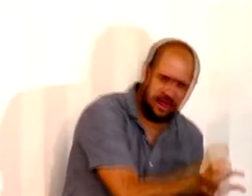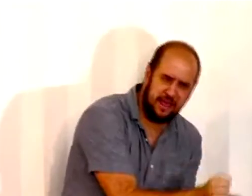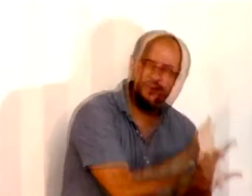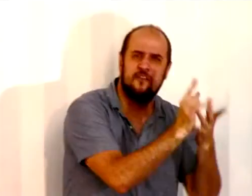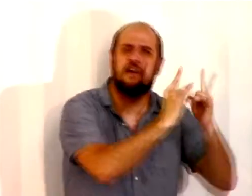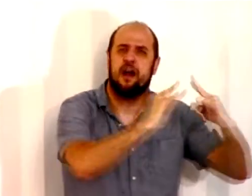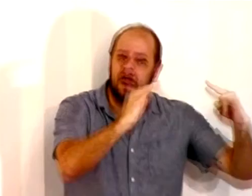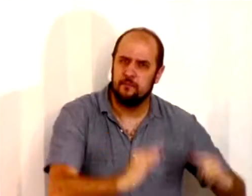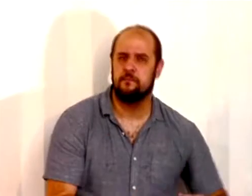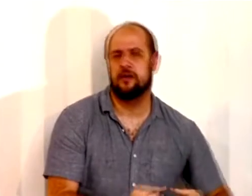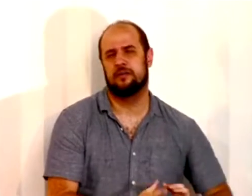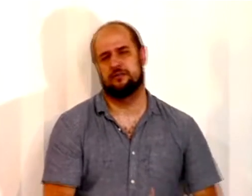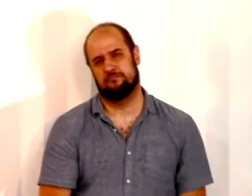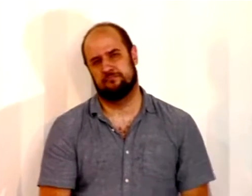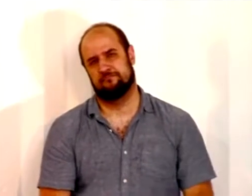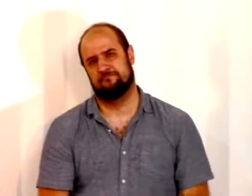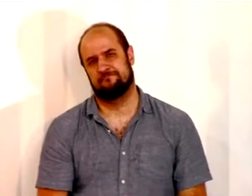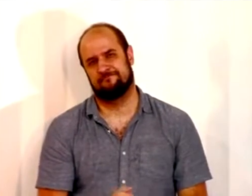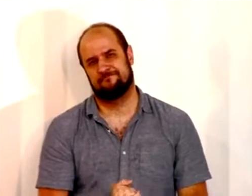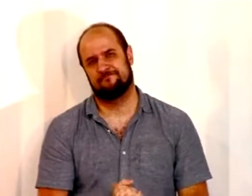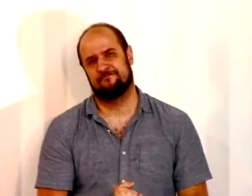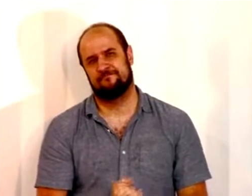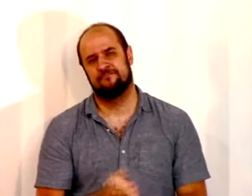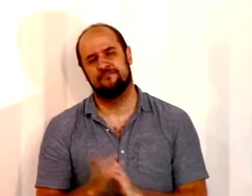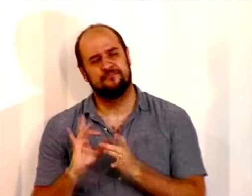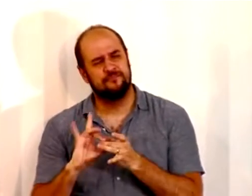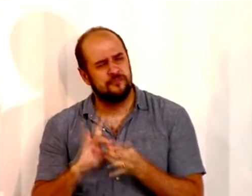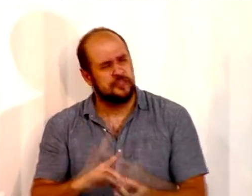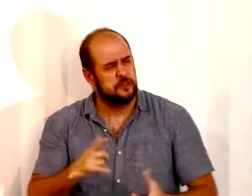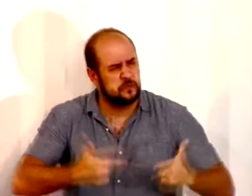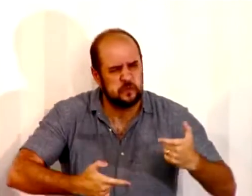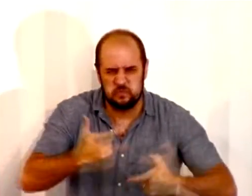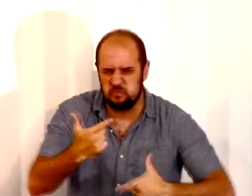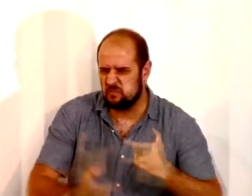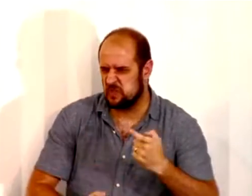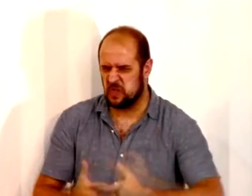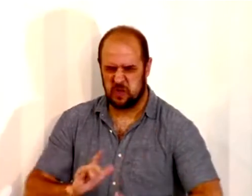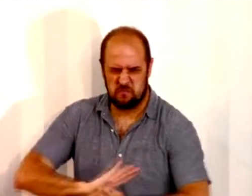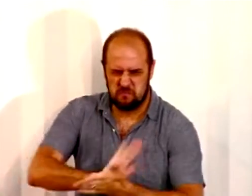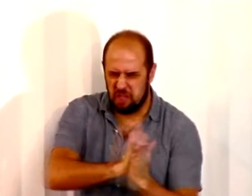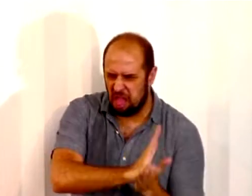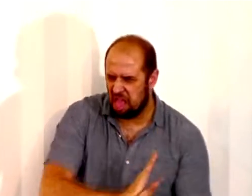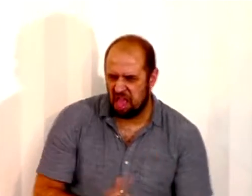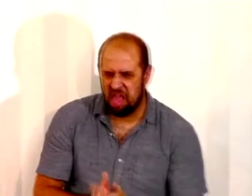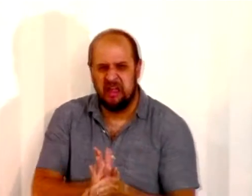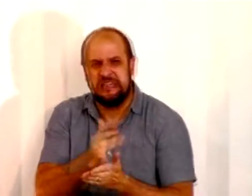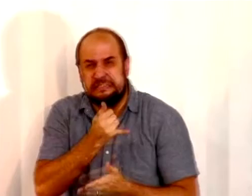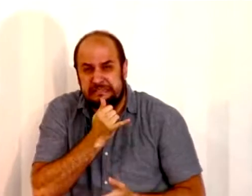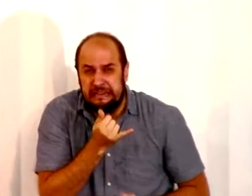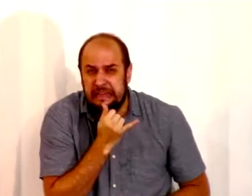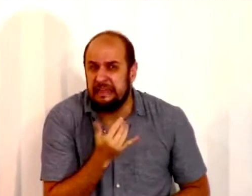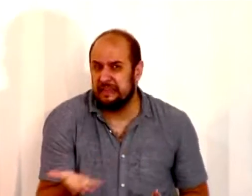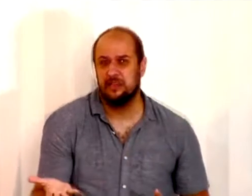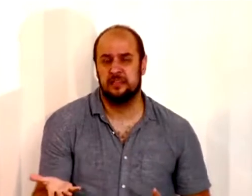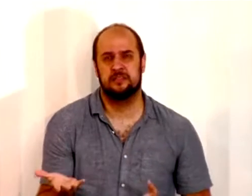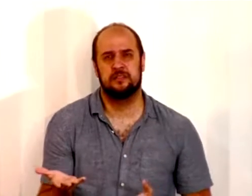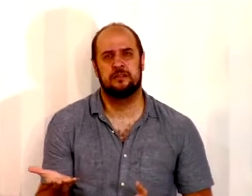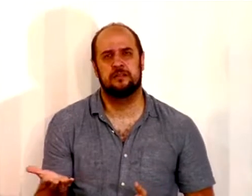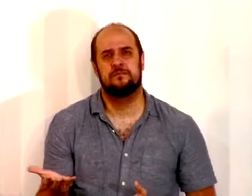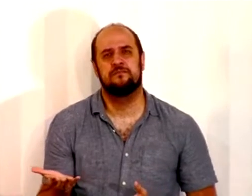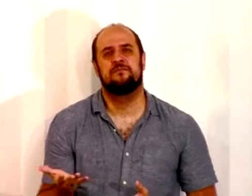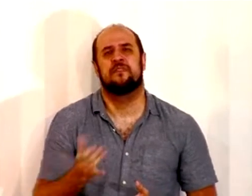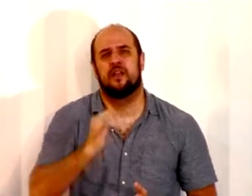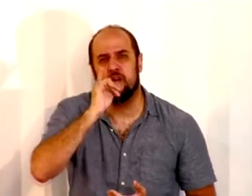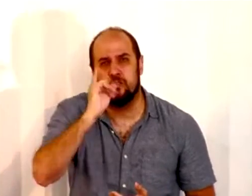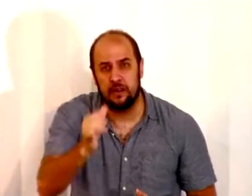o acampamento. Esse contexto de guerra, de invasão, de destruição, diz agora o texto aqui, que quando esse